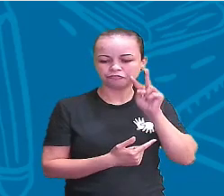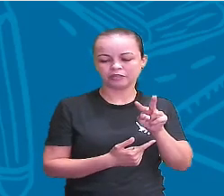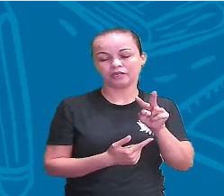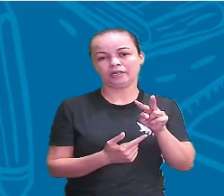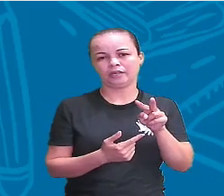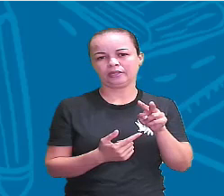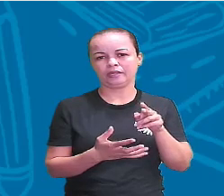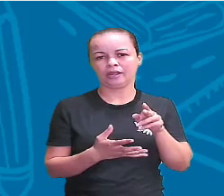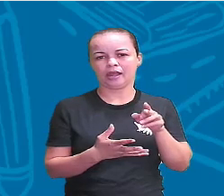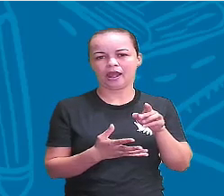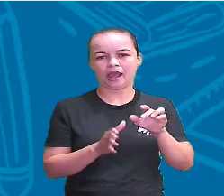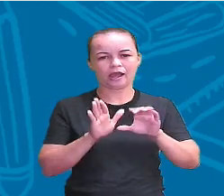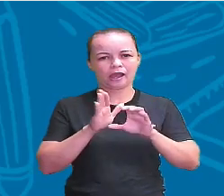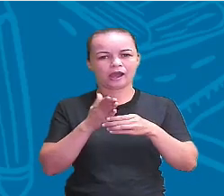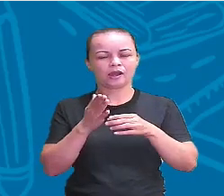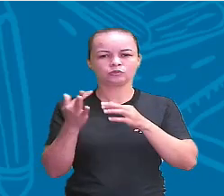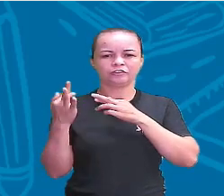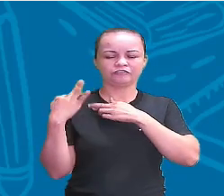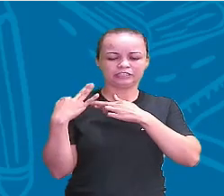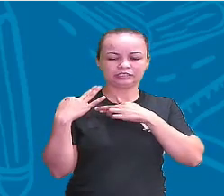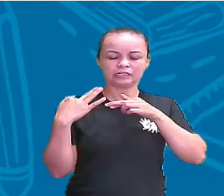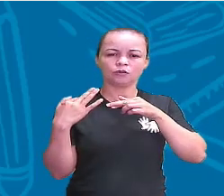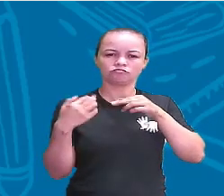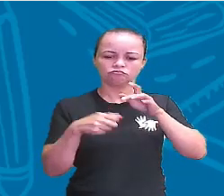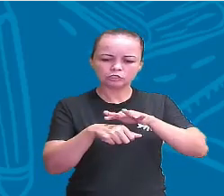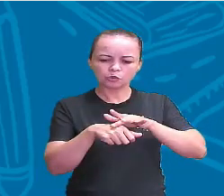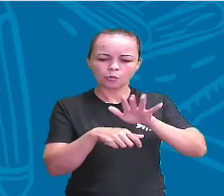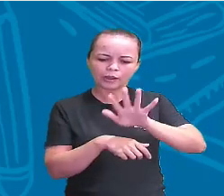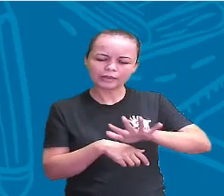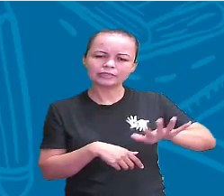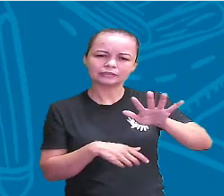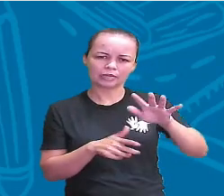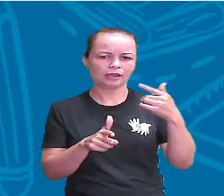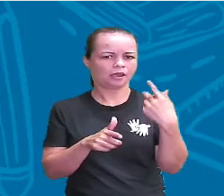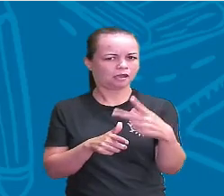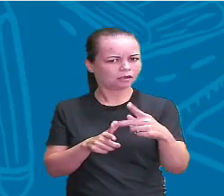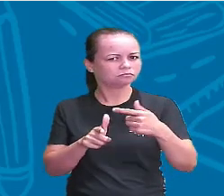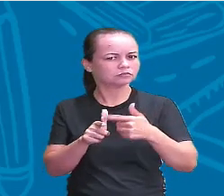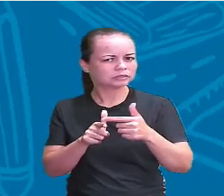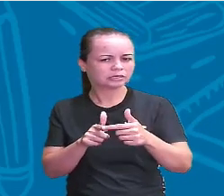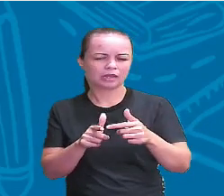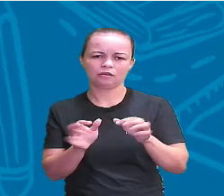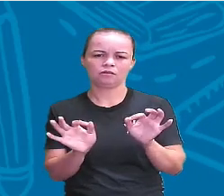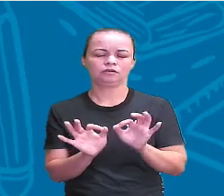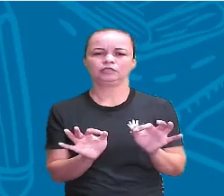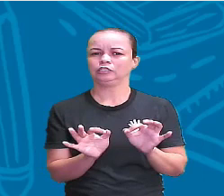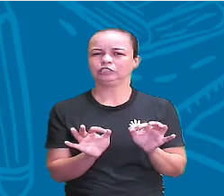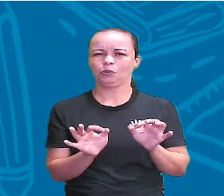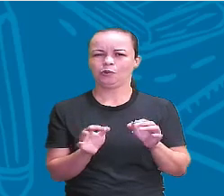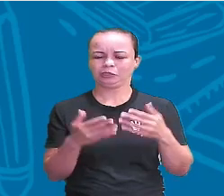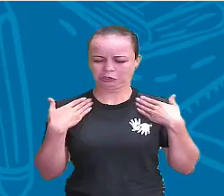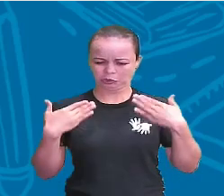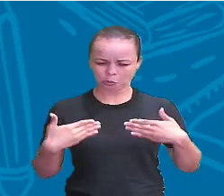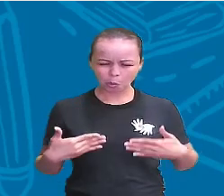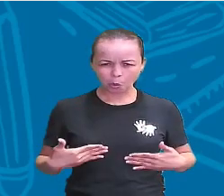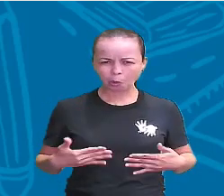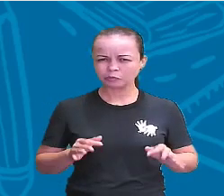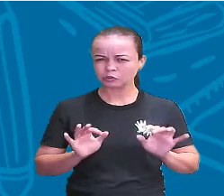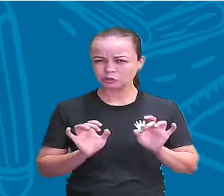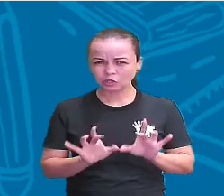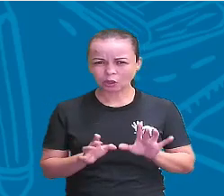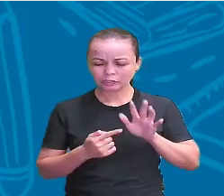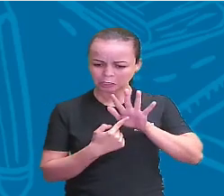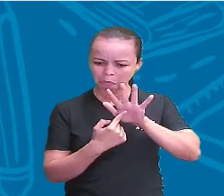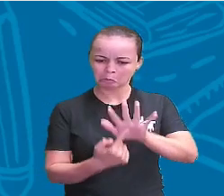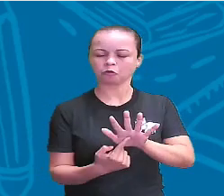de doença ela é muito mais ampla, né, do que apenas essa ideia, né, de uma doença física, digamos assim,